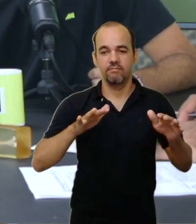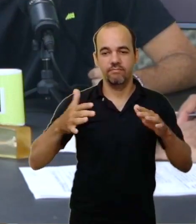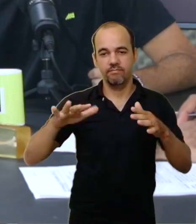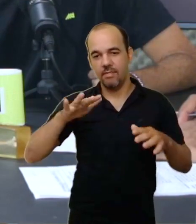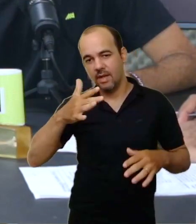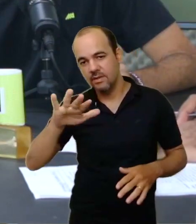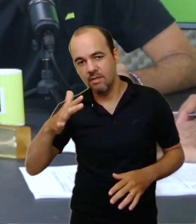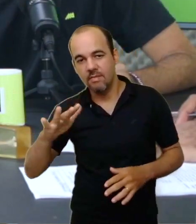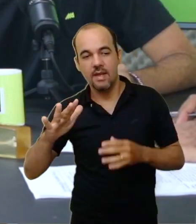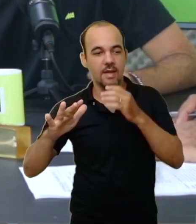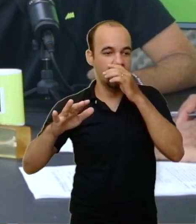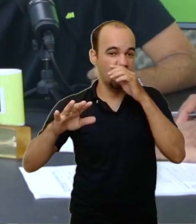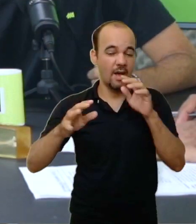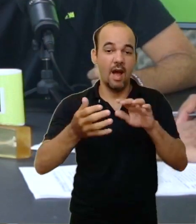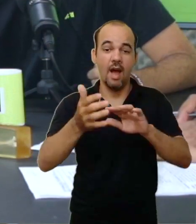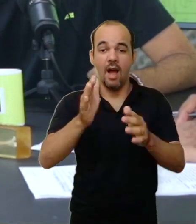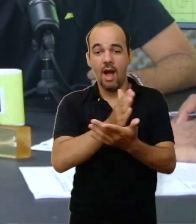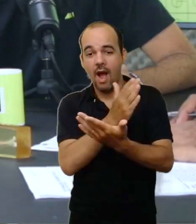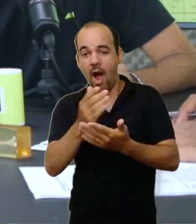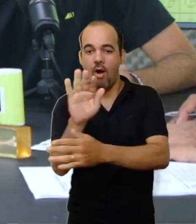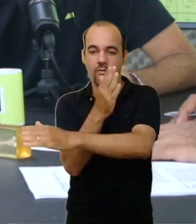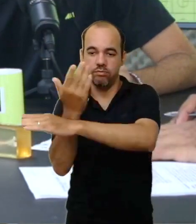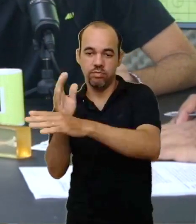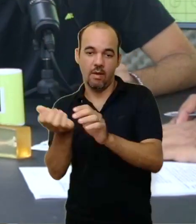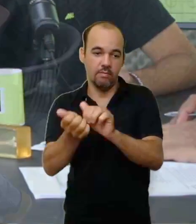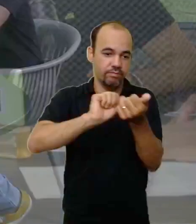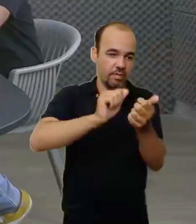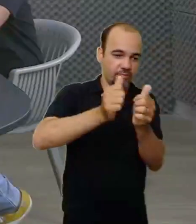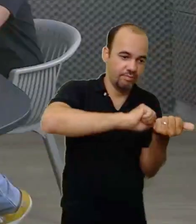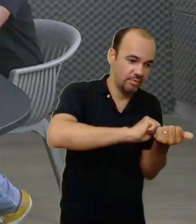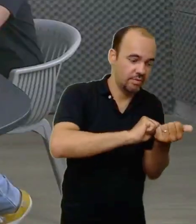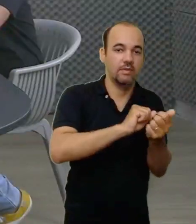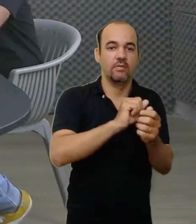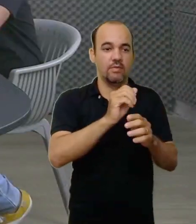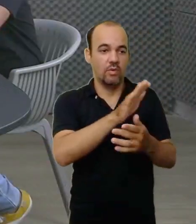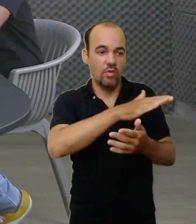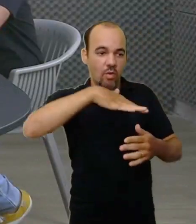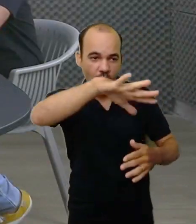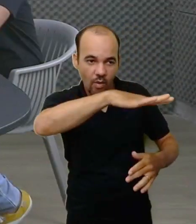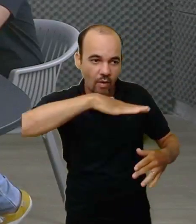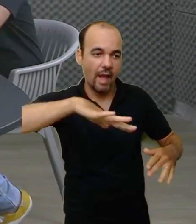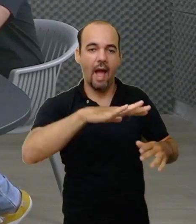outros que são adaptados a viver numa salinidade maior e outros que não conseguem viver numa salinidade